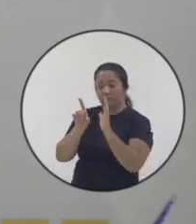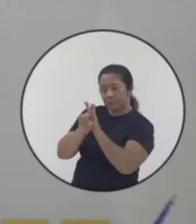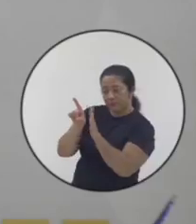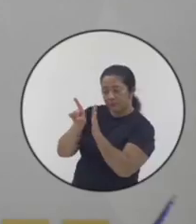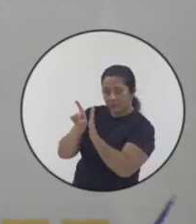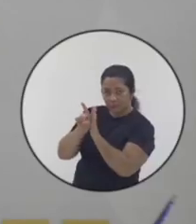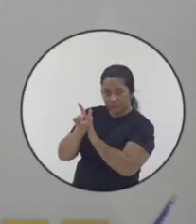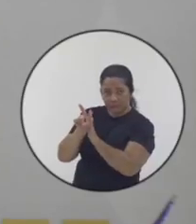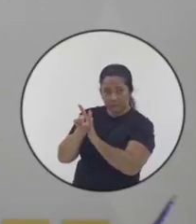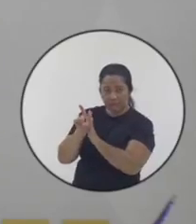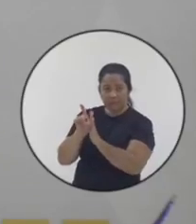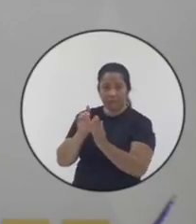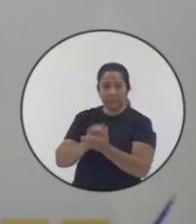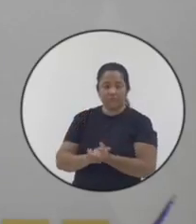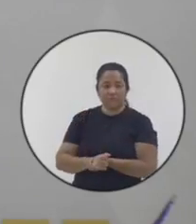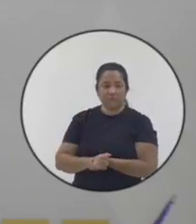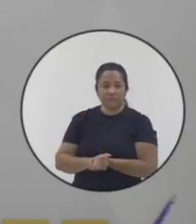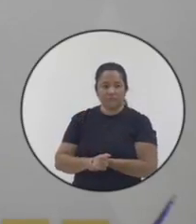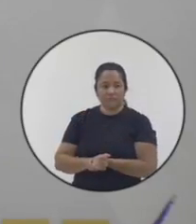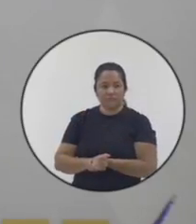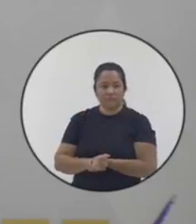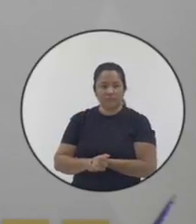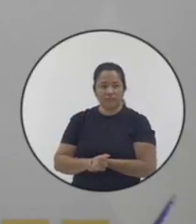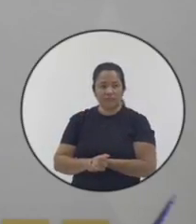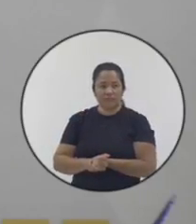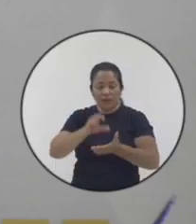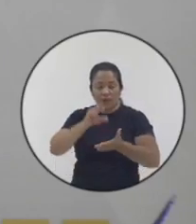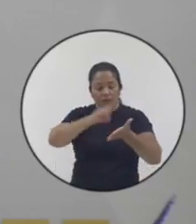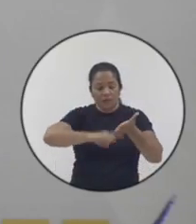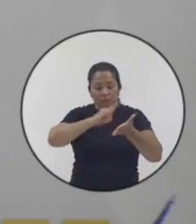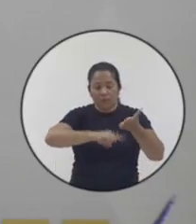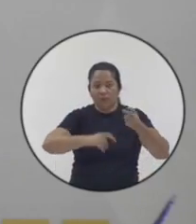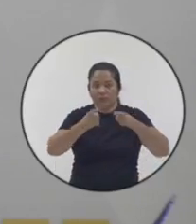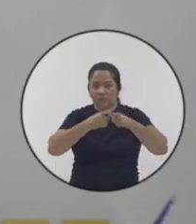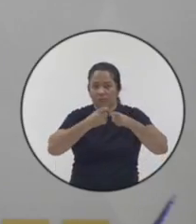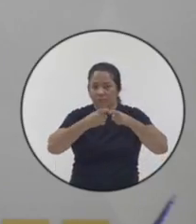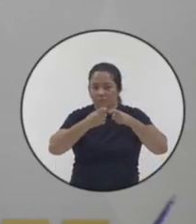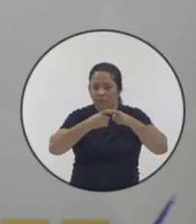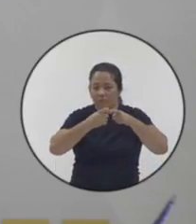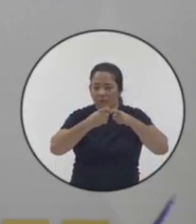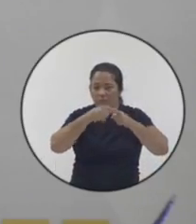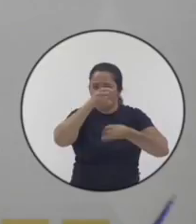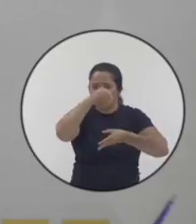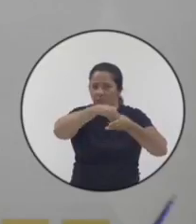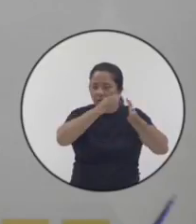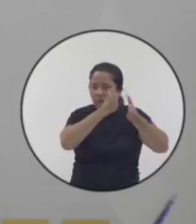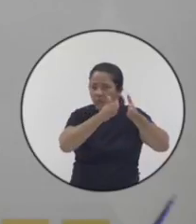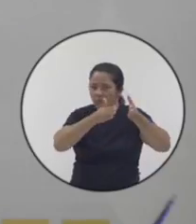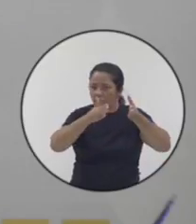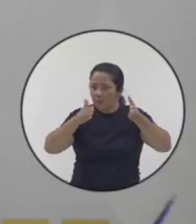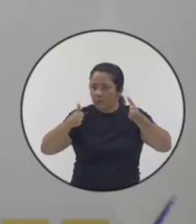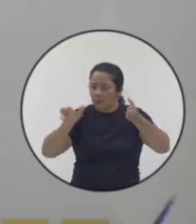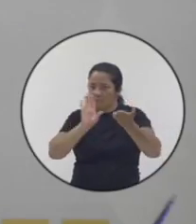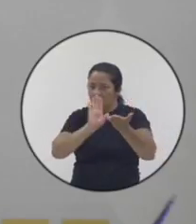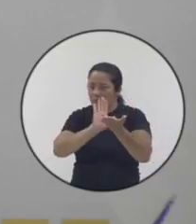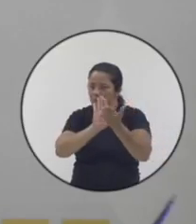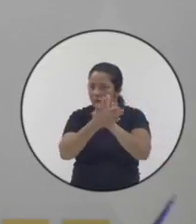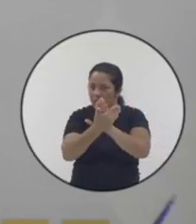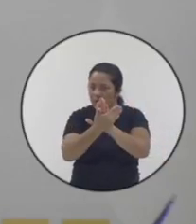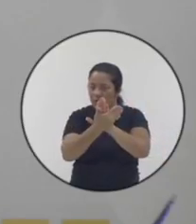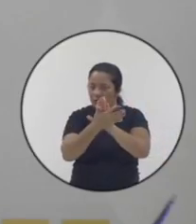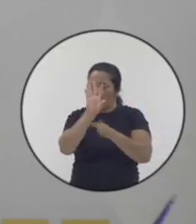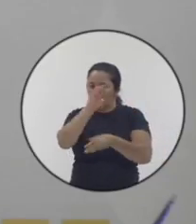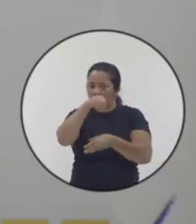questão. Como fazer dos laudos e avaliações psicológicas dentro do processo transexualizador do